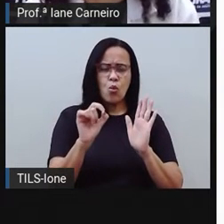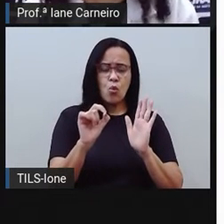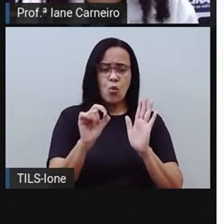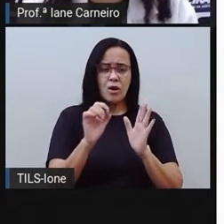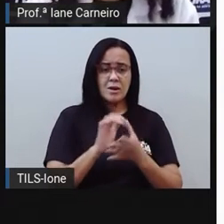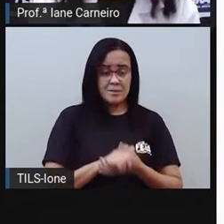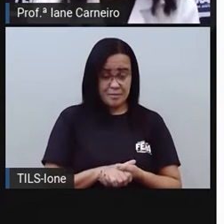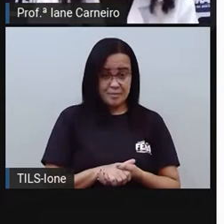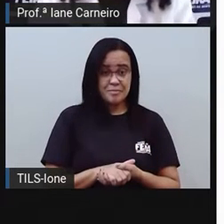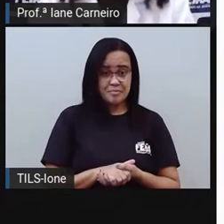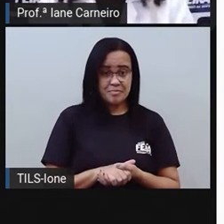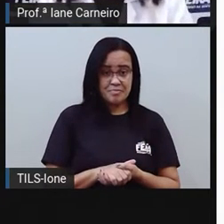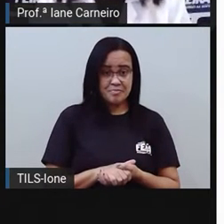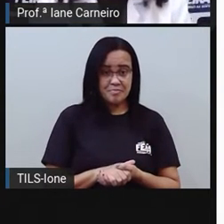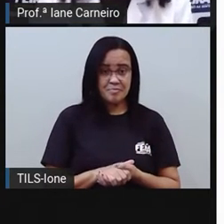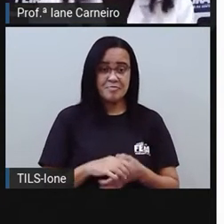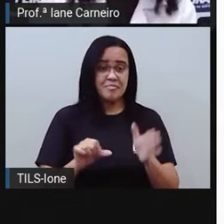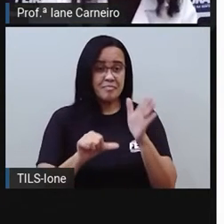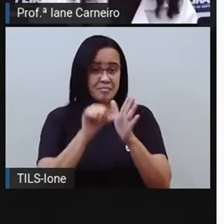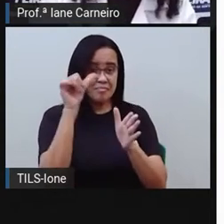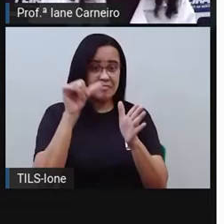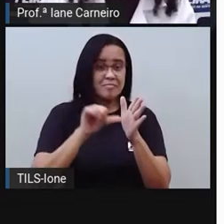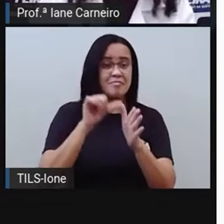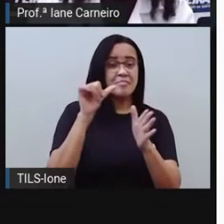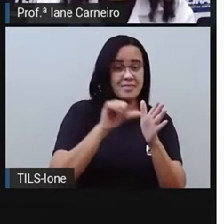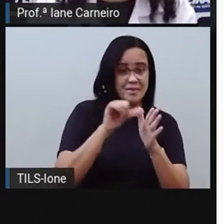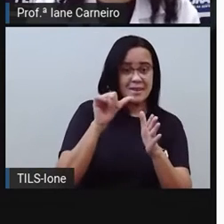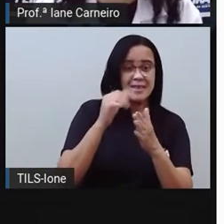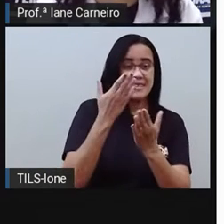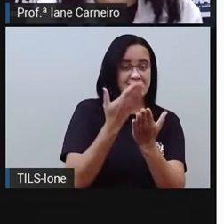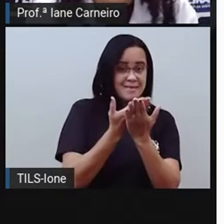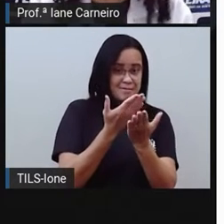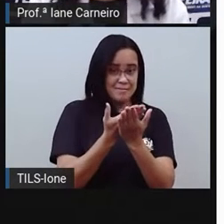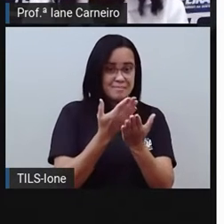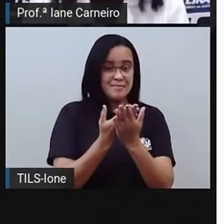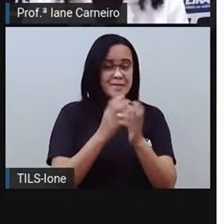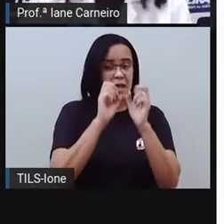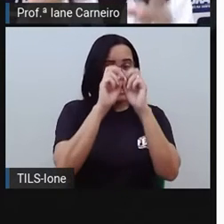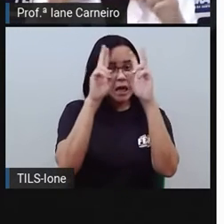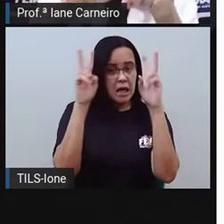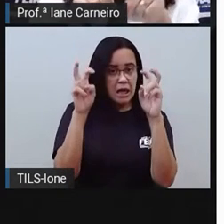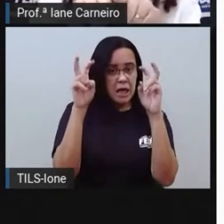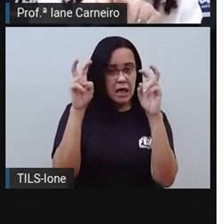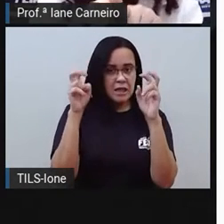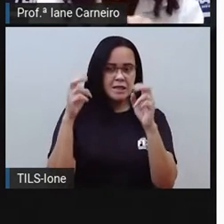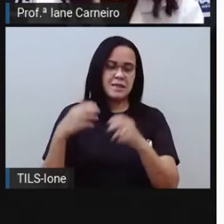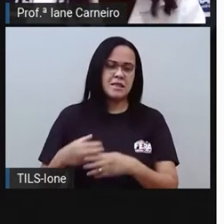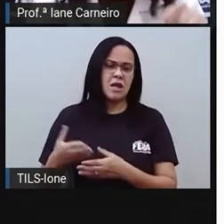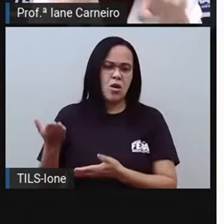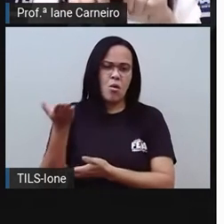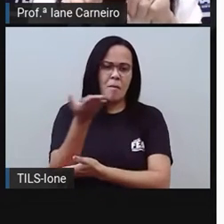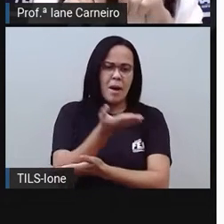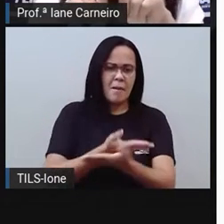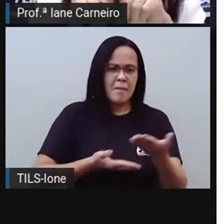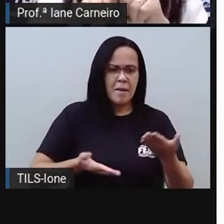Compartilhar, né? Como o tema da nossa aula fala do companheirismo, né? Compartilhar e o companheirismo, ó,